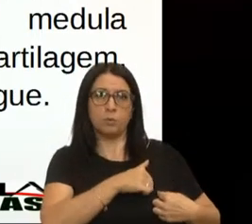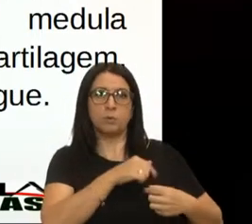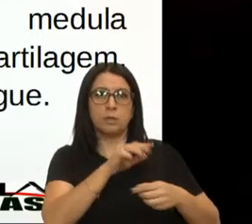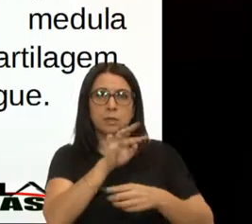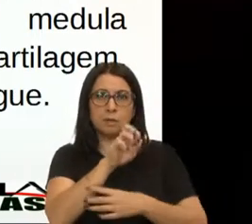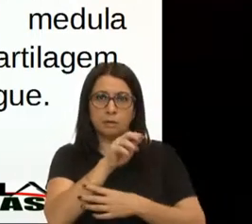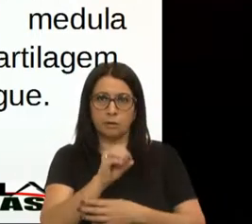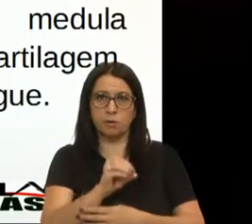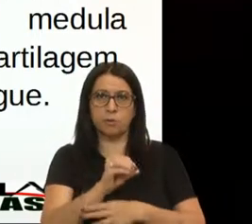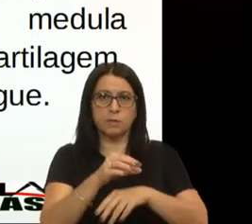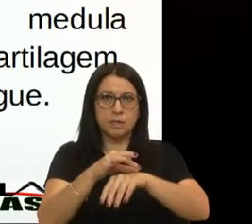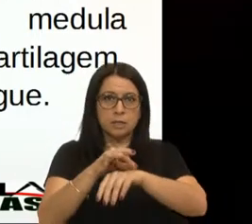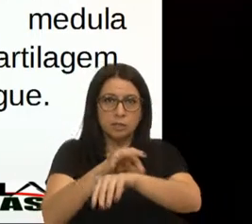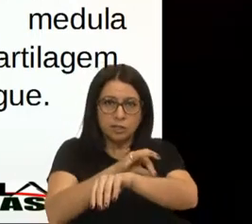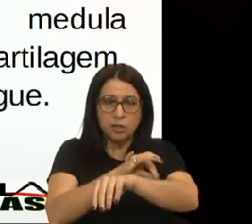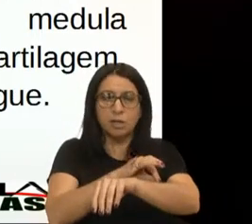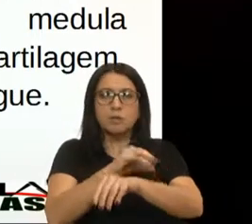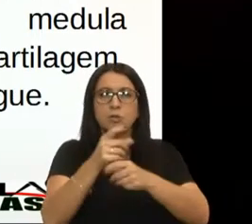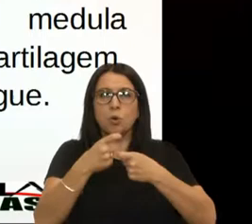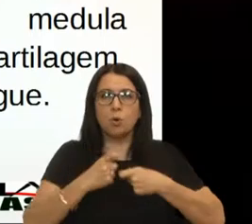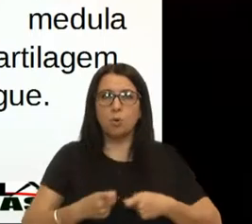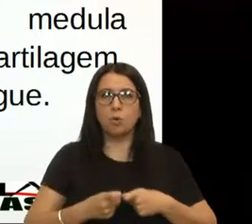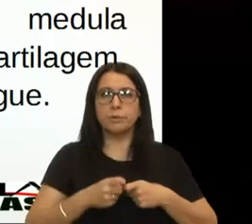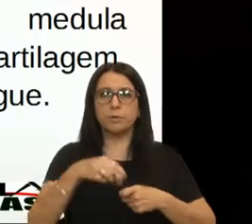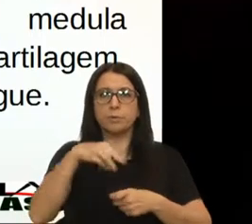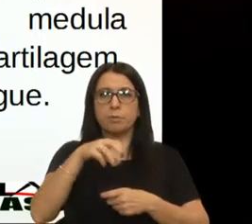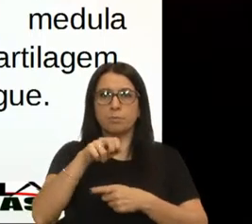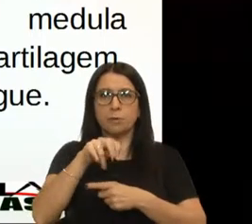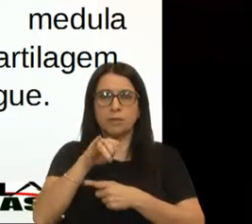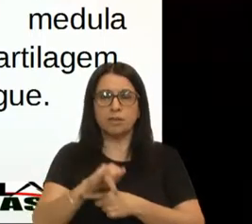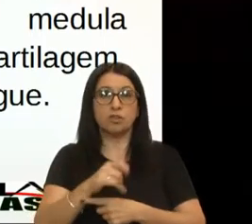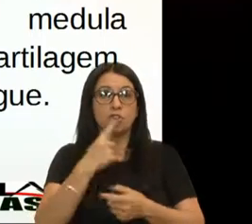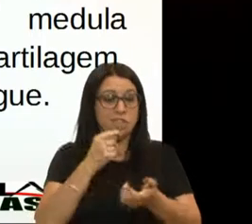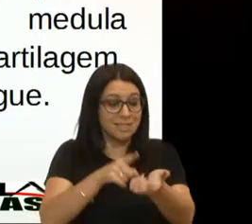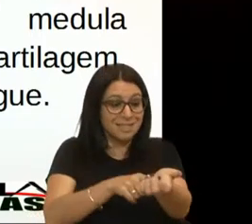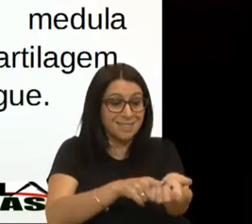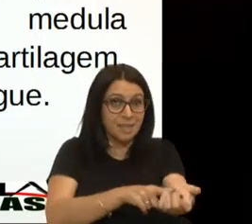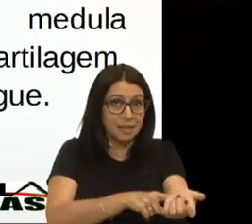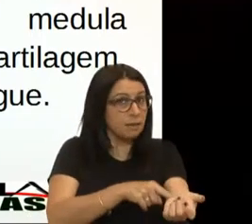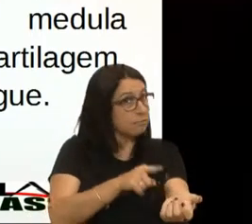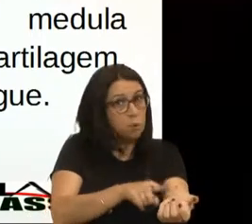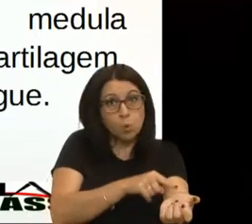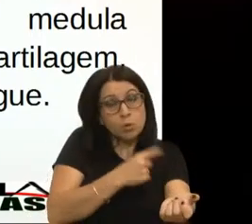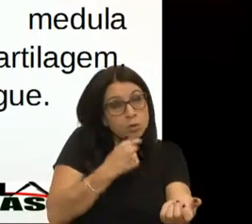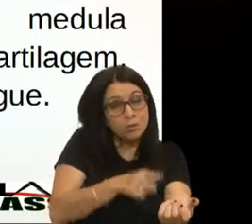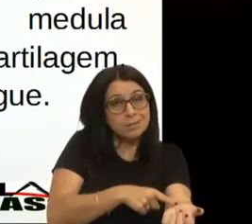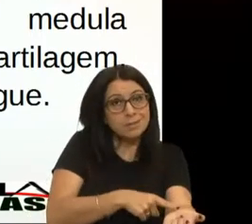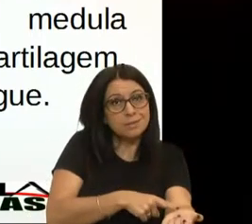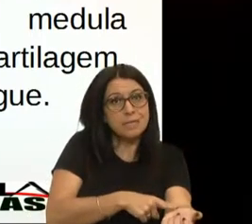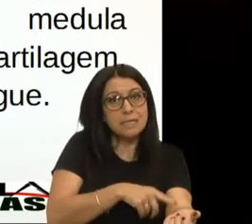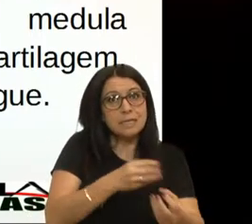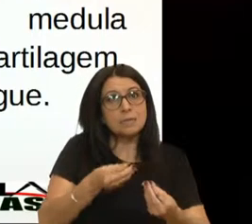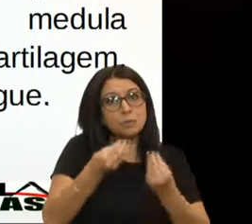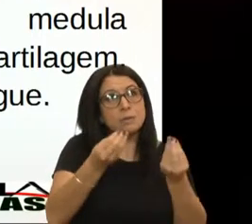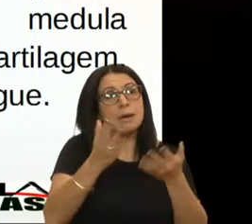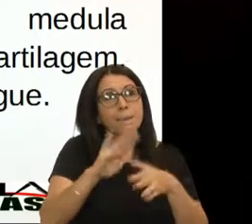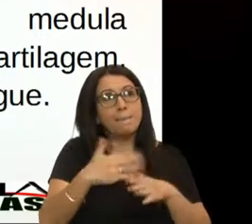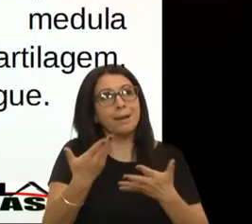tendões, cartilagem, ossos, meninge e sangue. O sangue é a doação